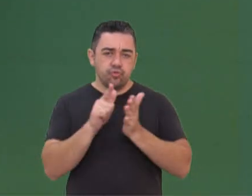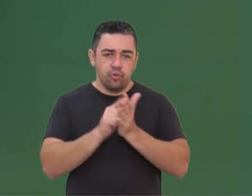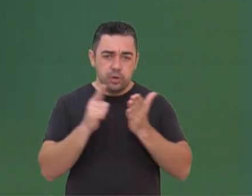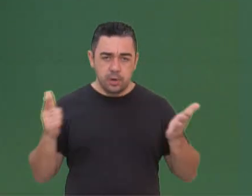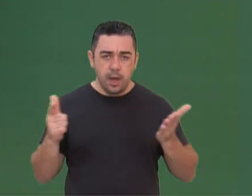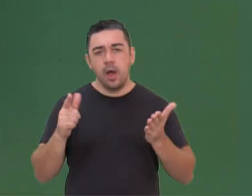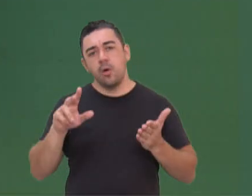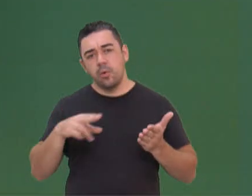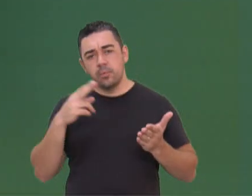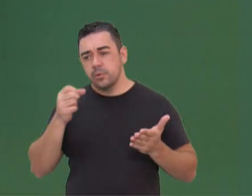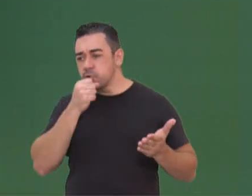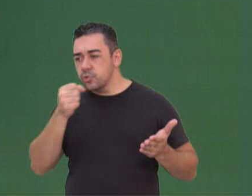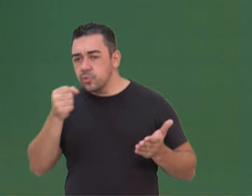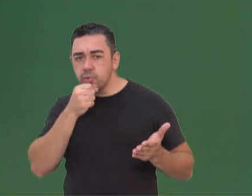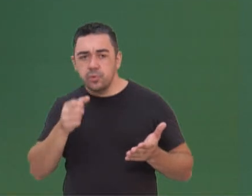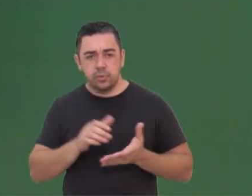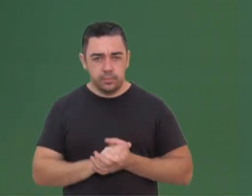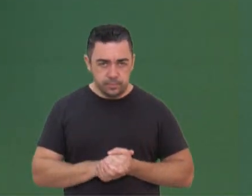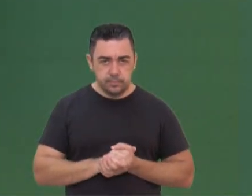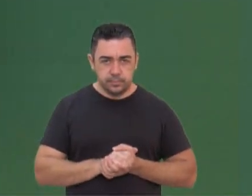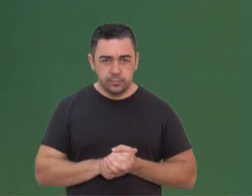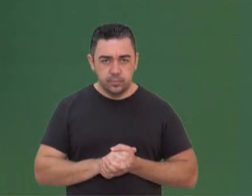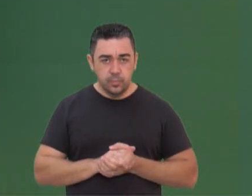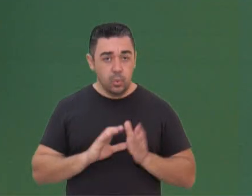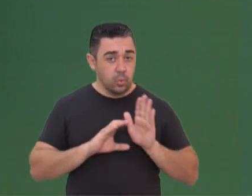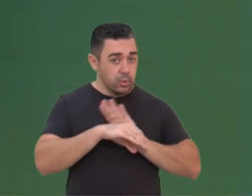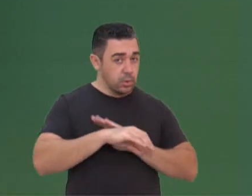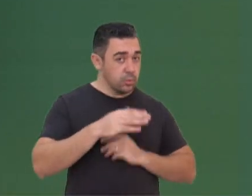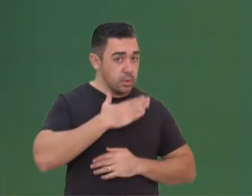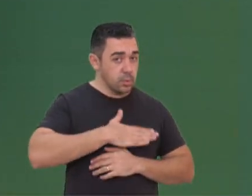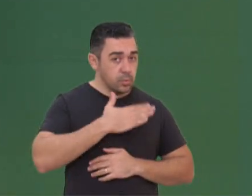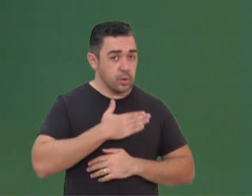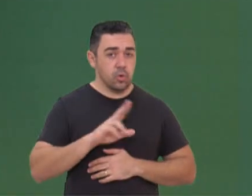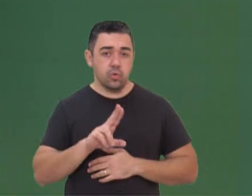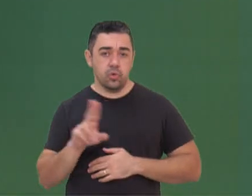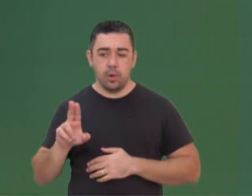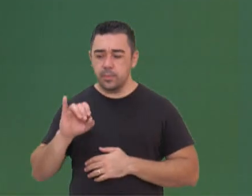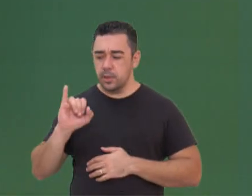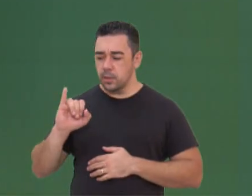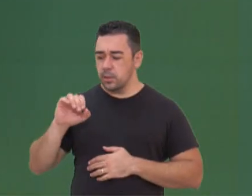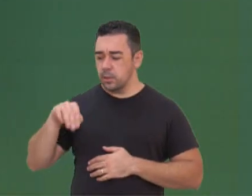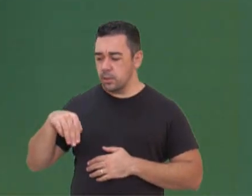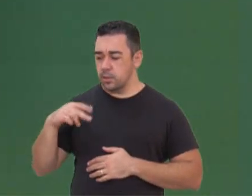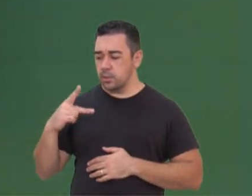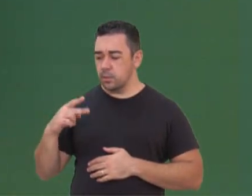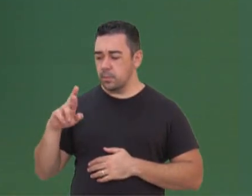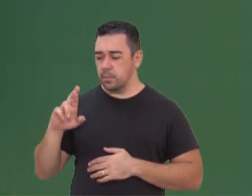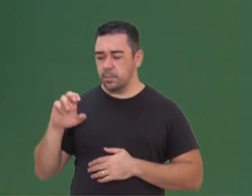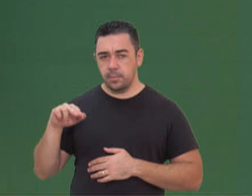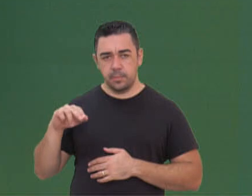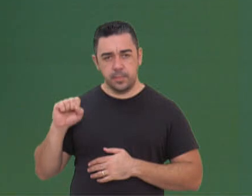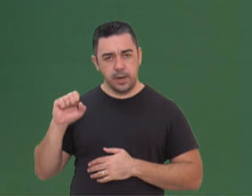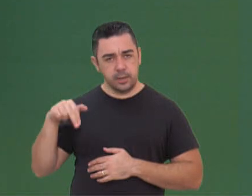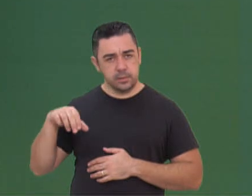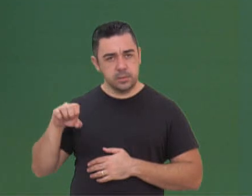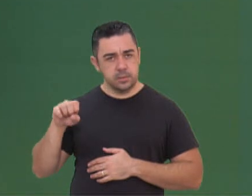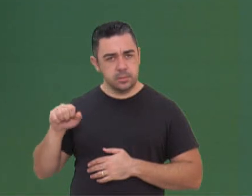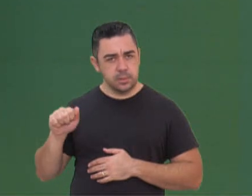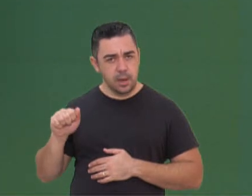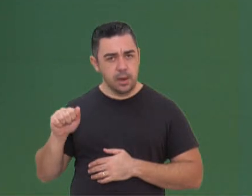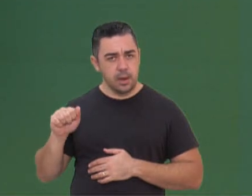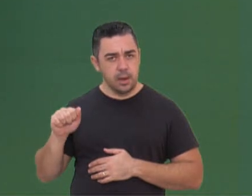jornalismo. Conceito tranquilo para você. De onde vem esse nome? Imprensa. Ele vem